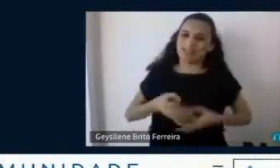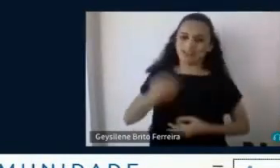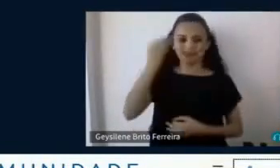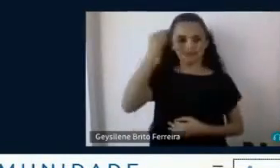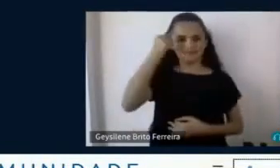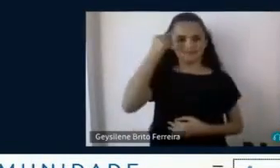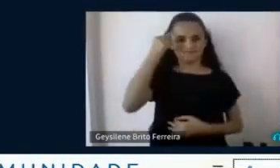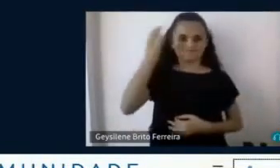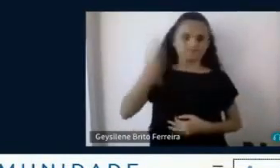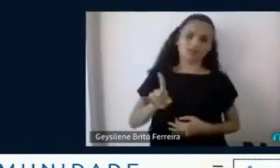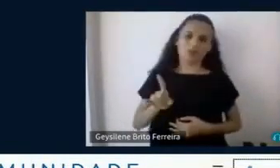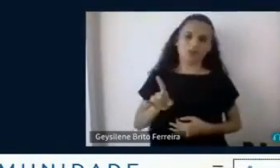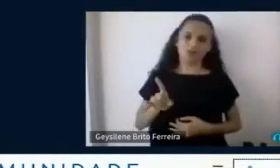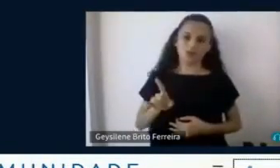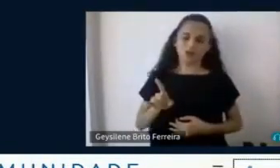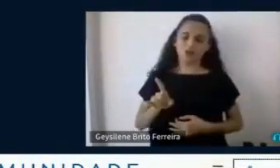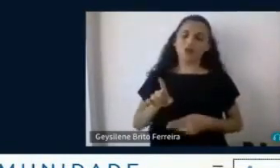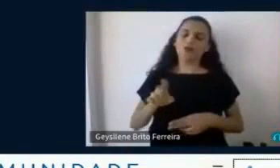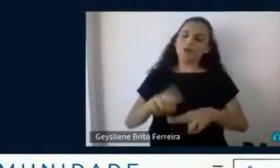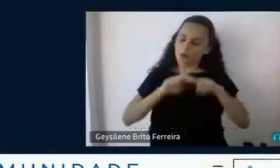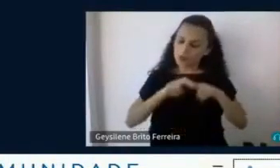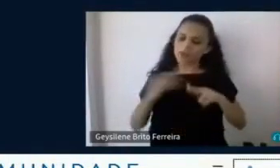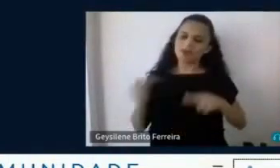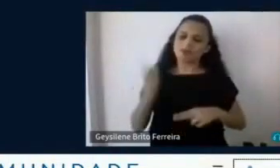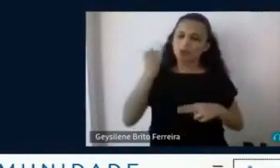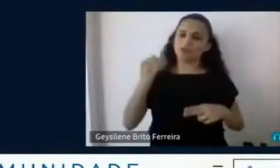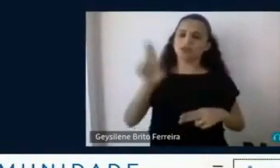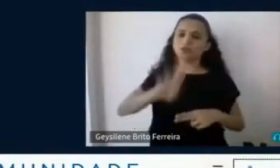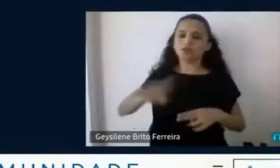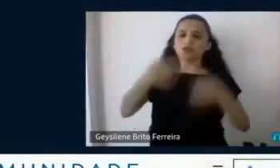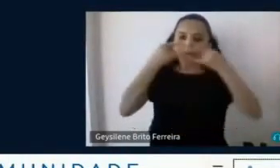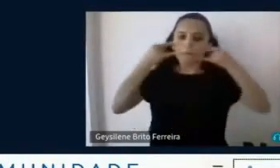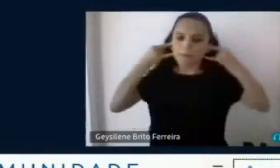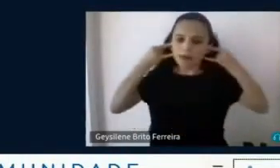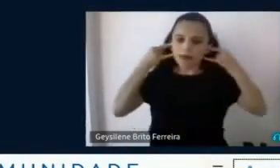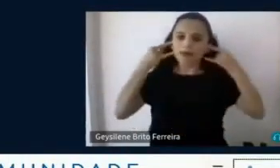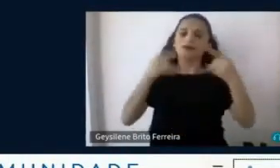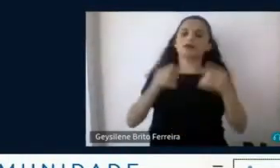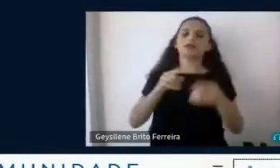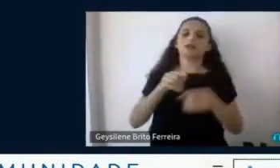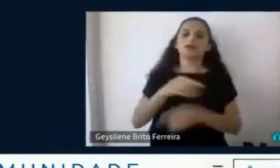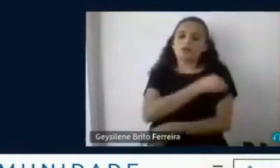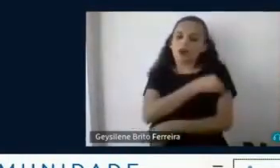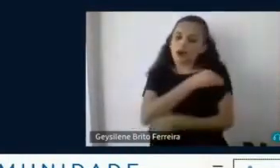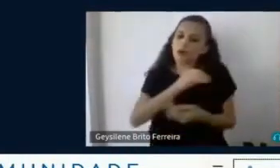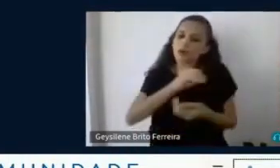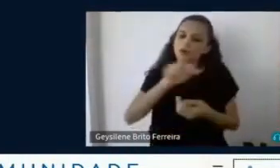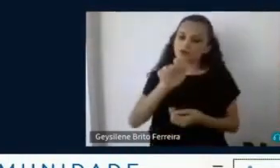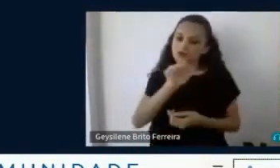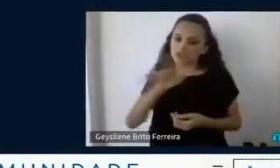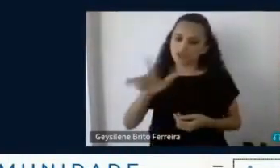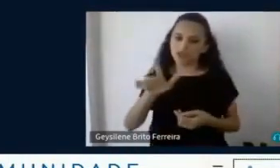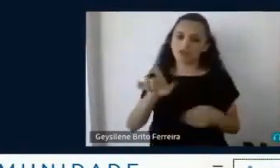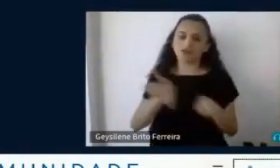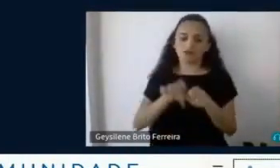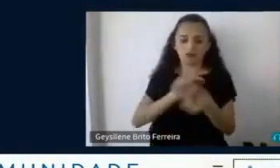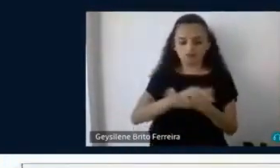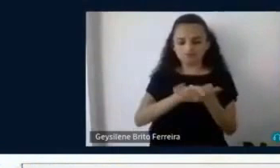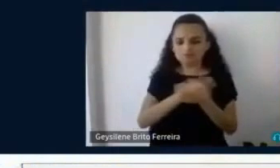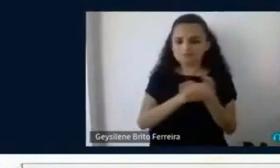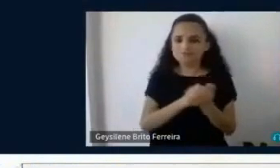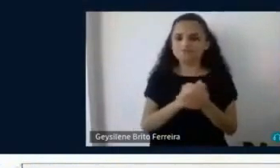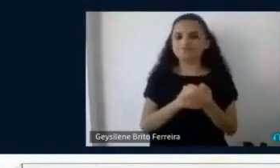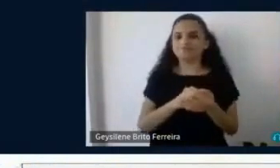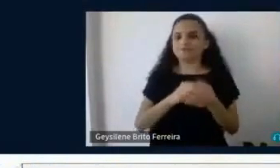mecanismo. Por isso que é tão importante o uso de máscara, o uso de álcool em gel, lavar as mãos com frequência, fazer o distanciamento